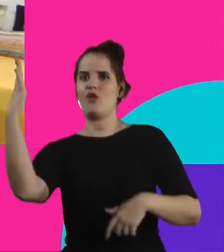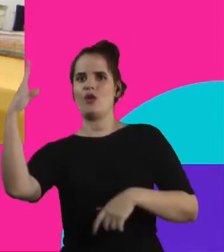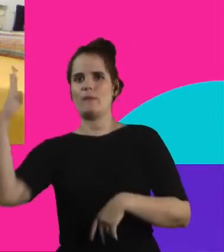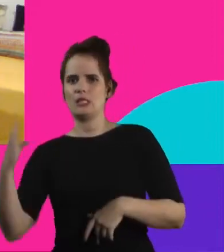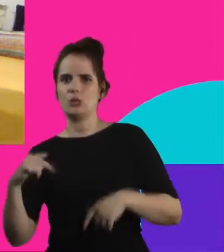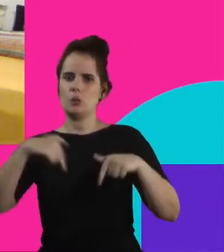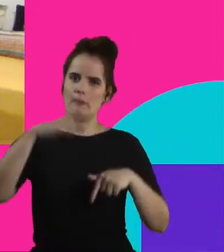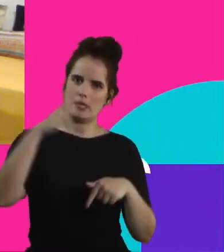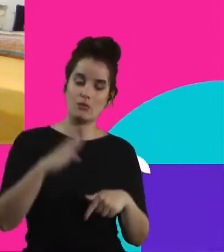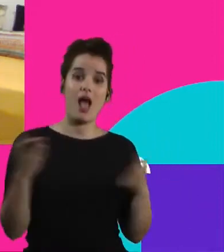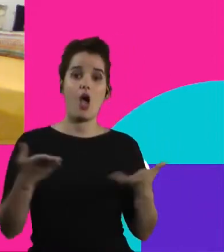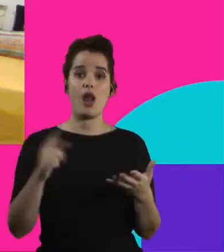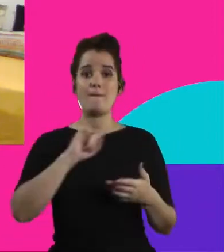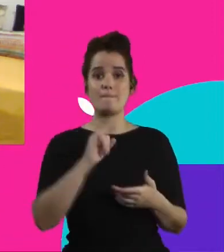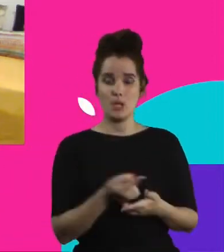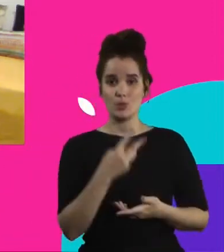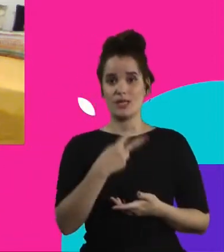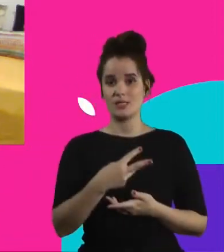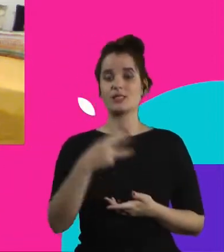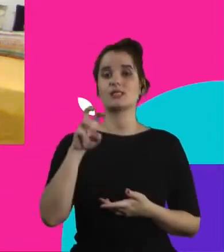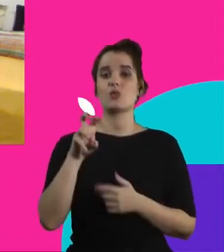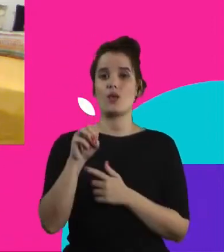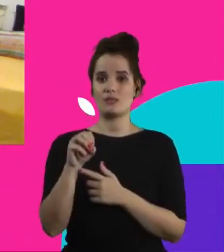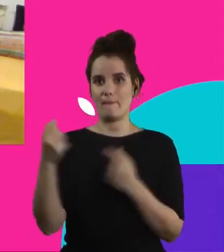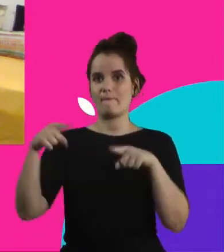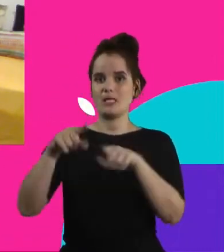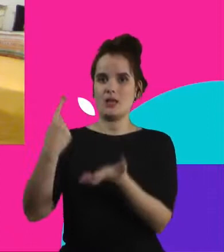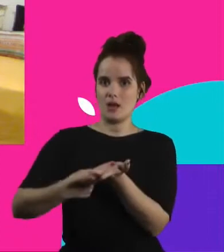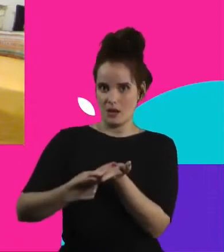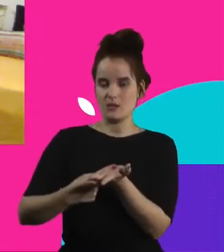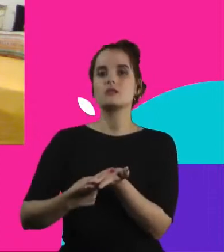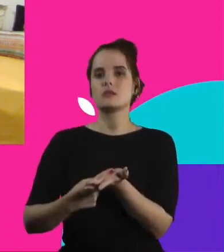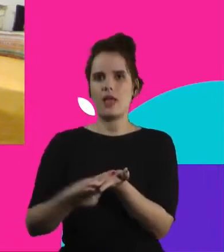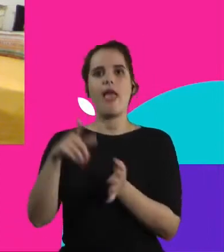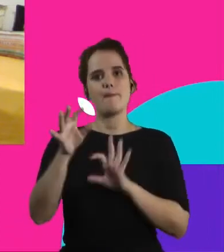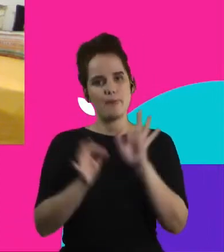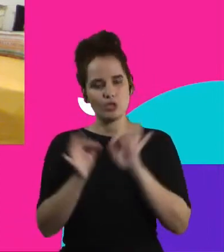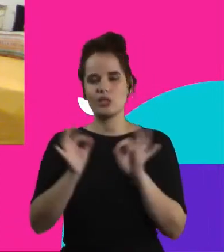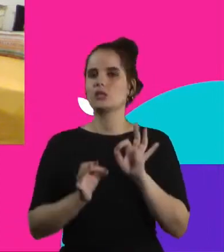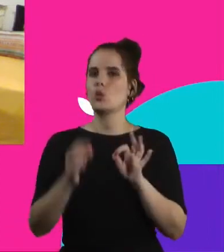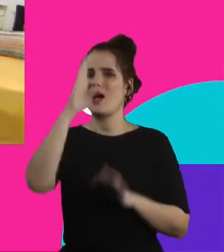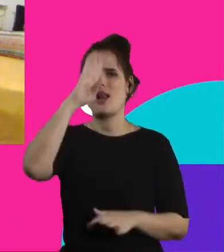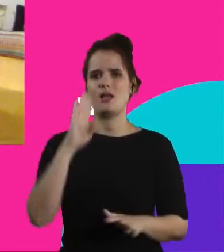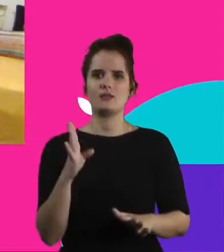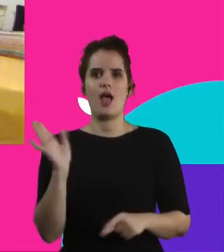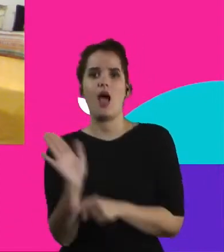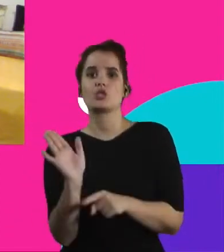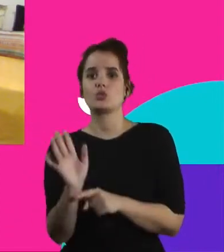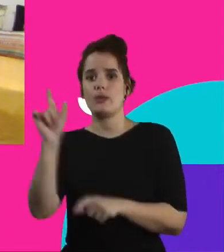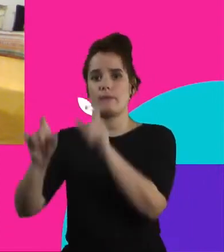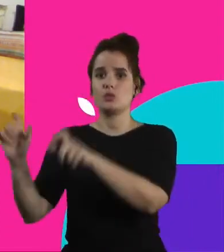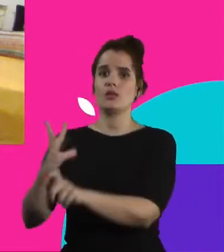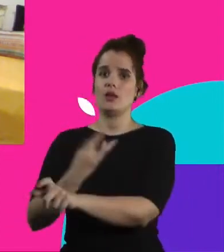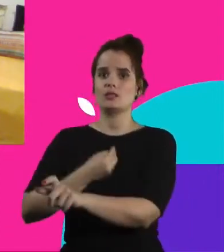atingimos agora 1.350 empresas parceiras. O Transempregos é um projeto totalmente gratuito que ajuda pessoas trans a se inserir no